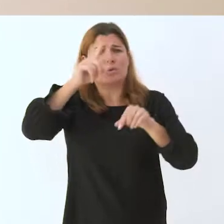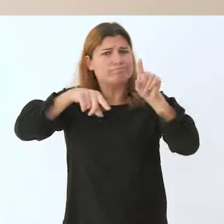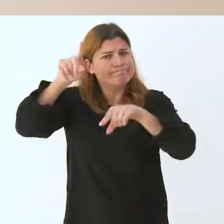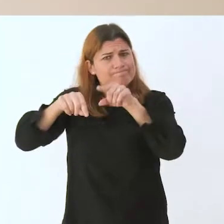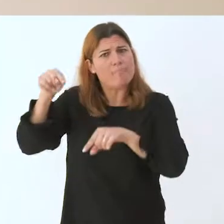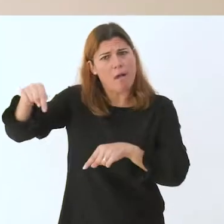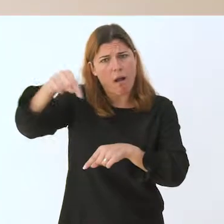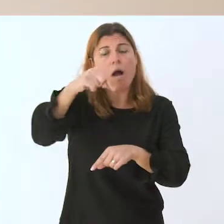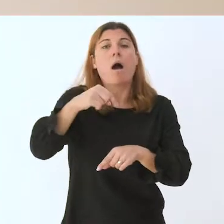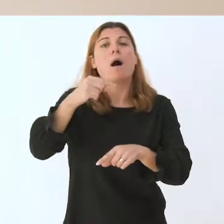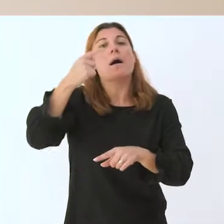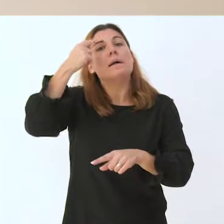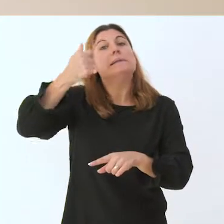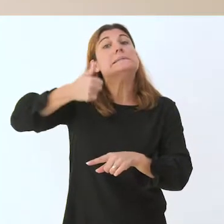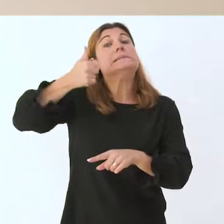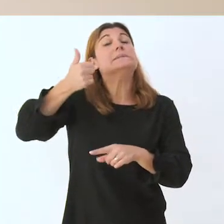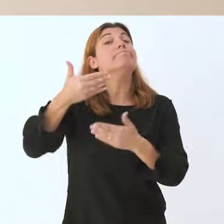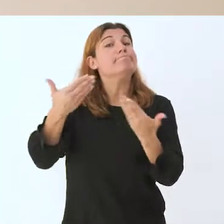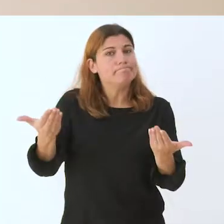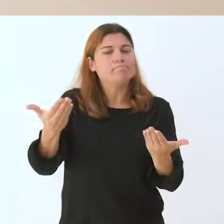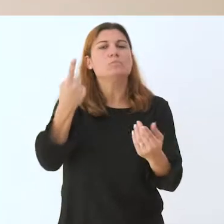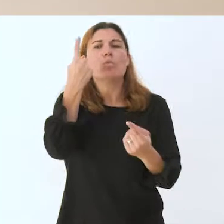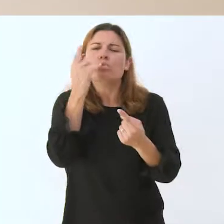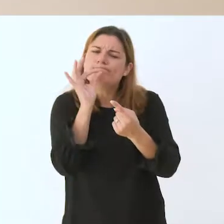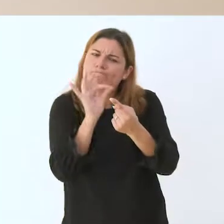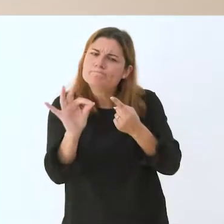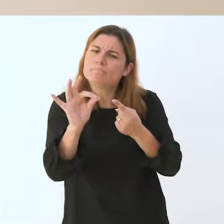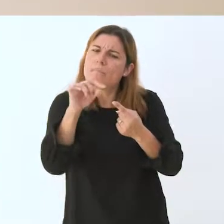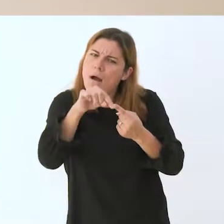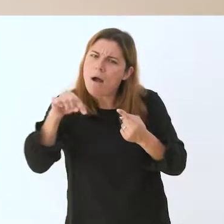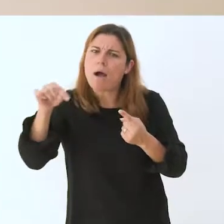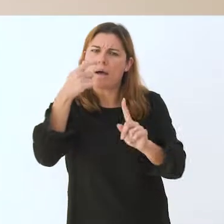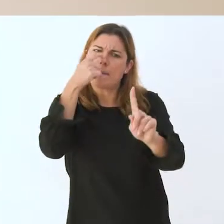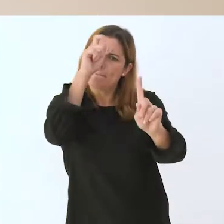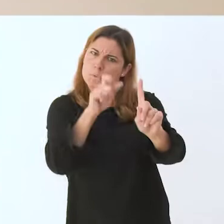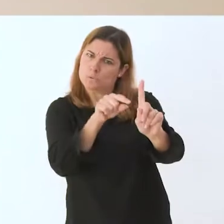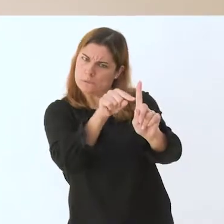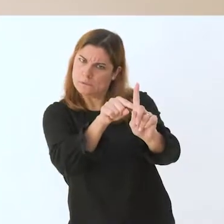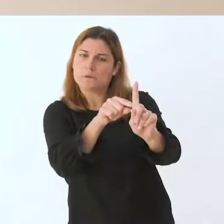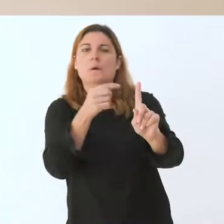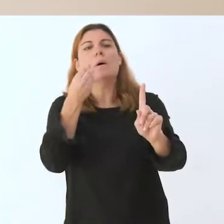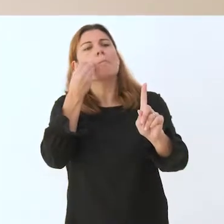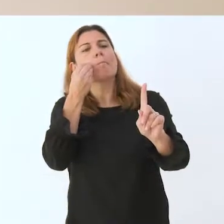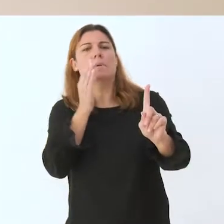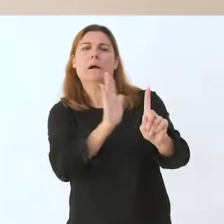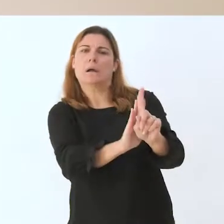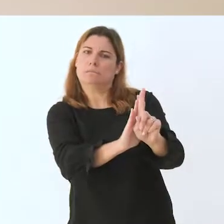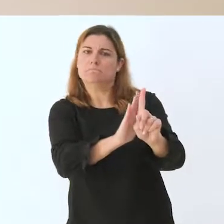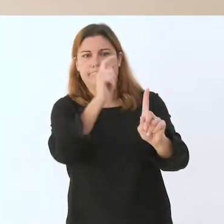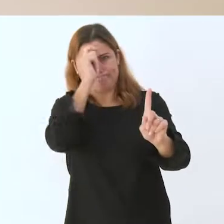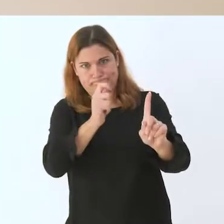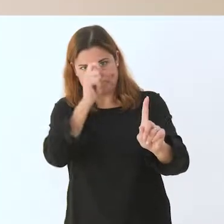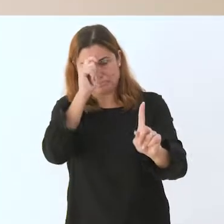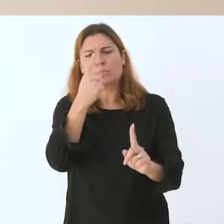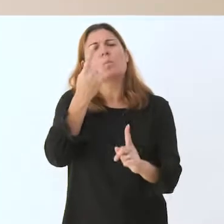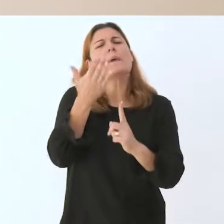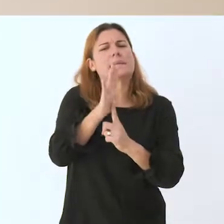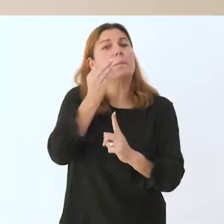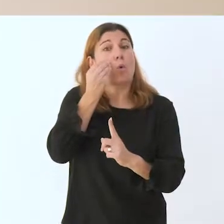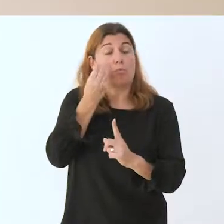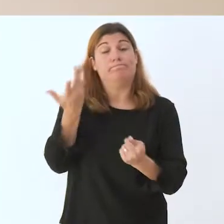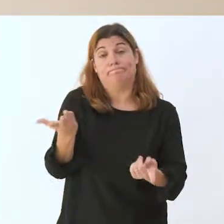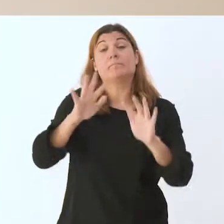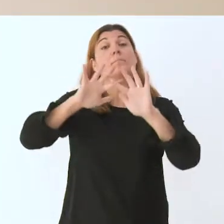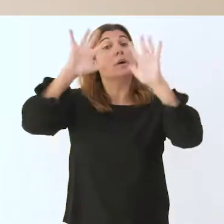opiniões em que o que prevalece é uma determinada característica do indivíduo e não a pessoa em si. Ora,